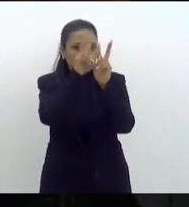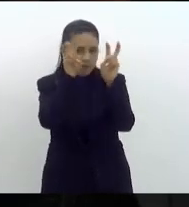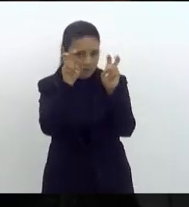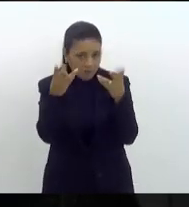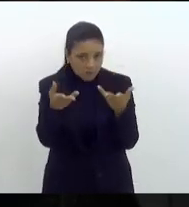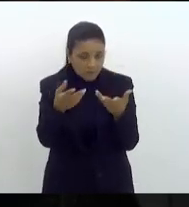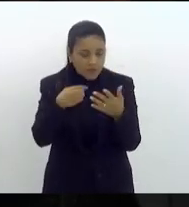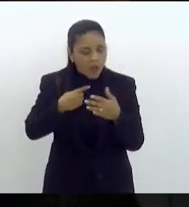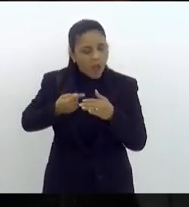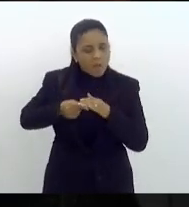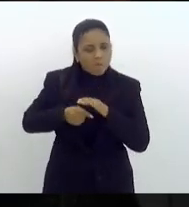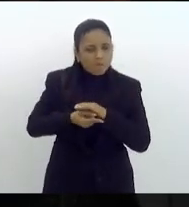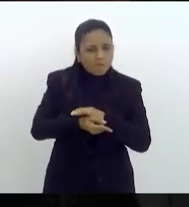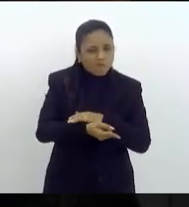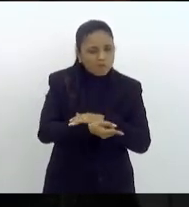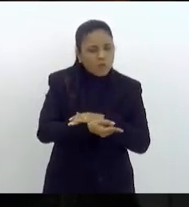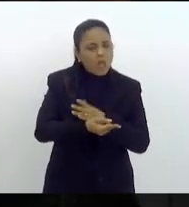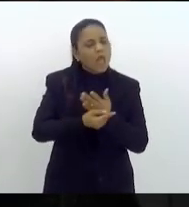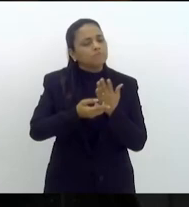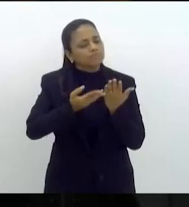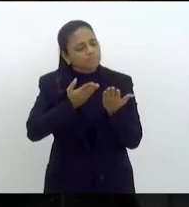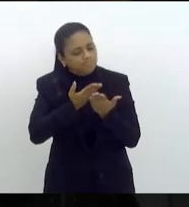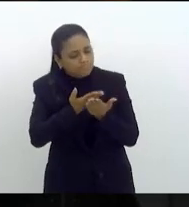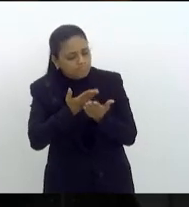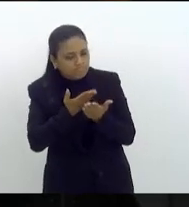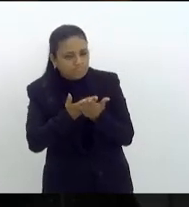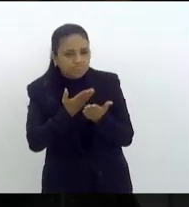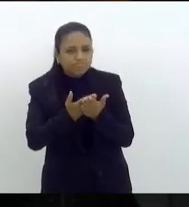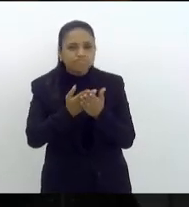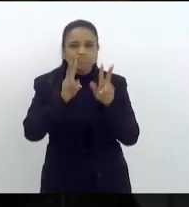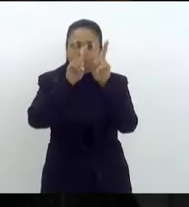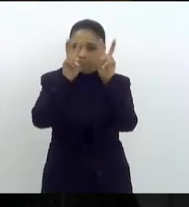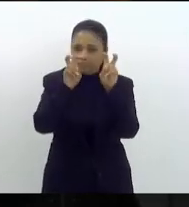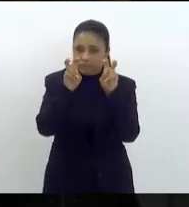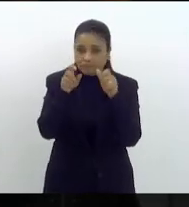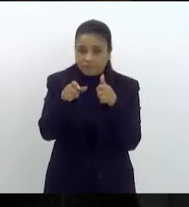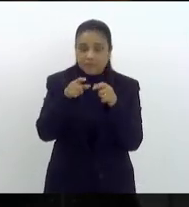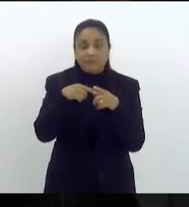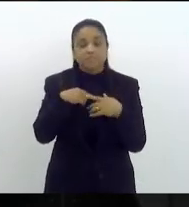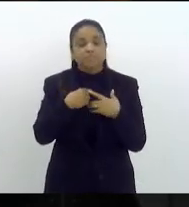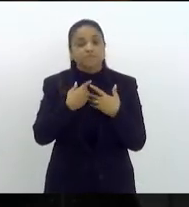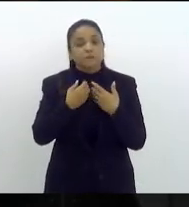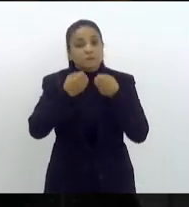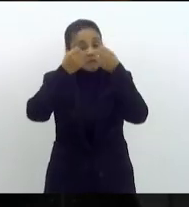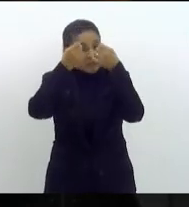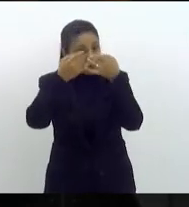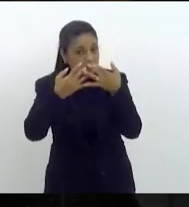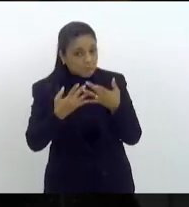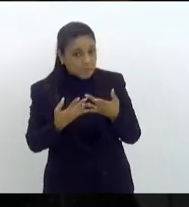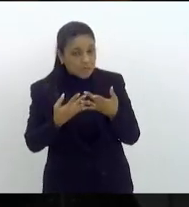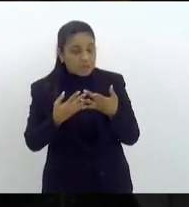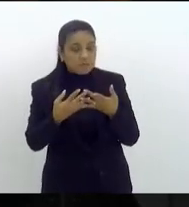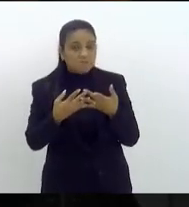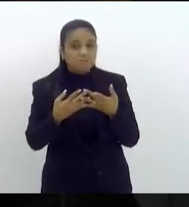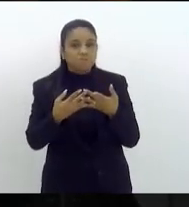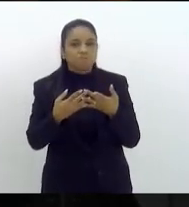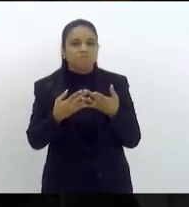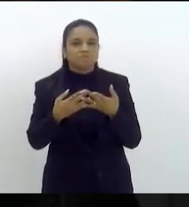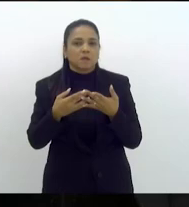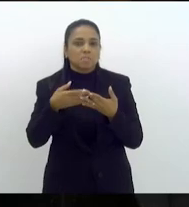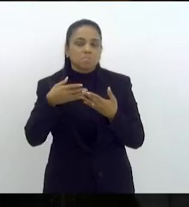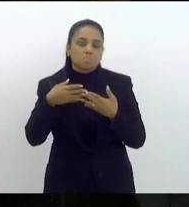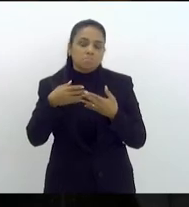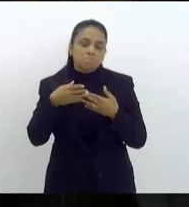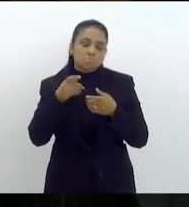me aprofundei mais ainda queria definir porque as palavras são aqui